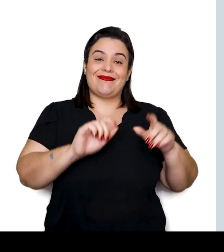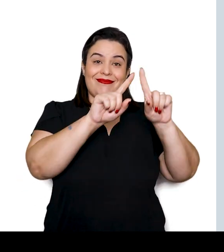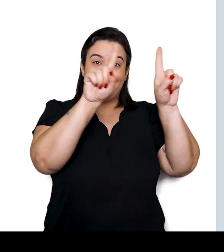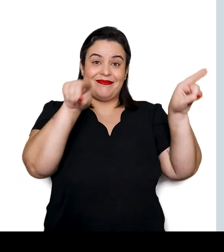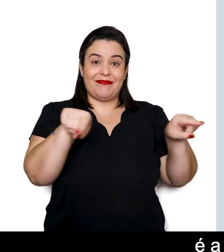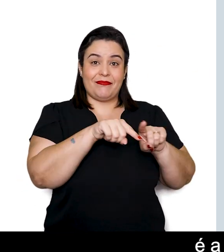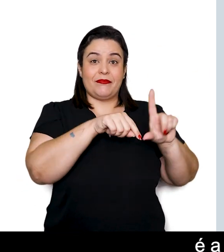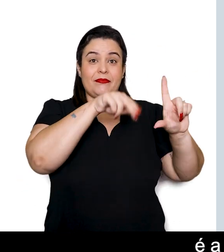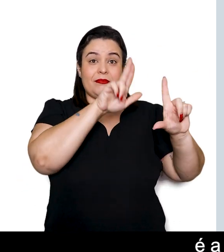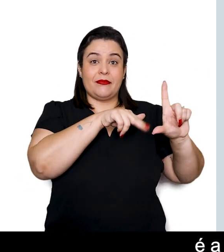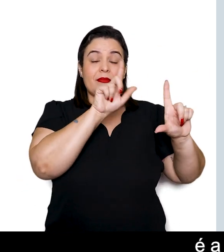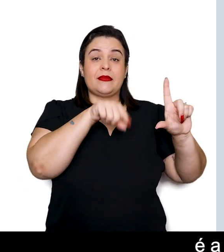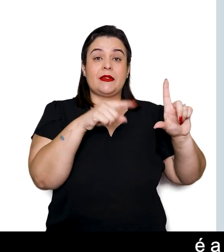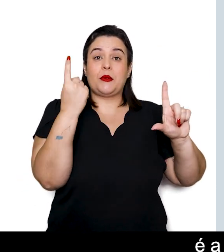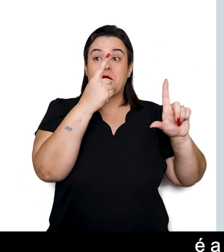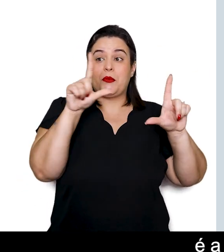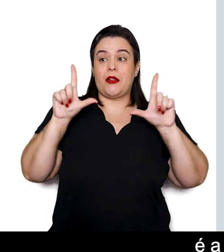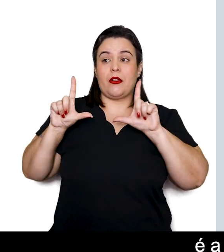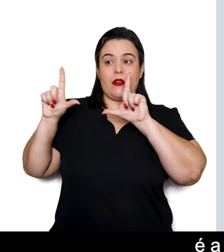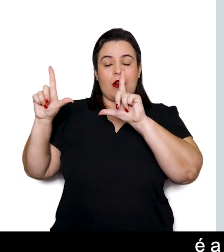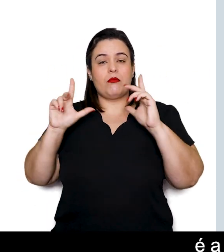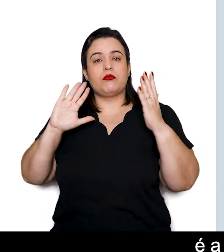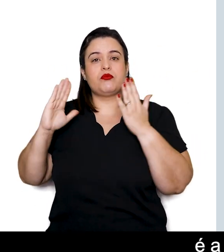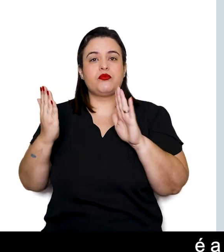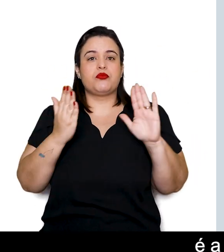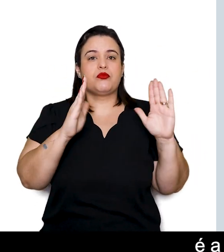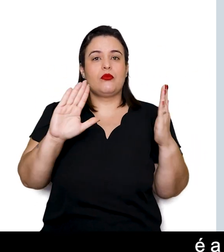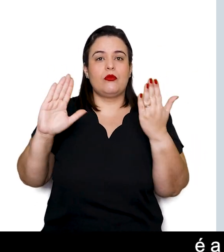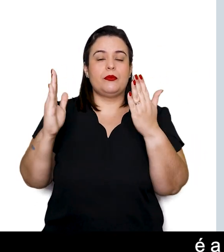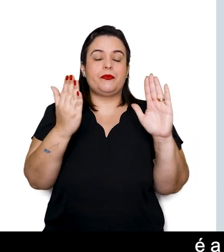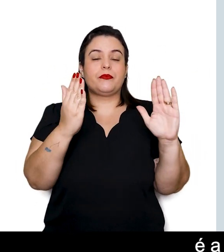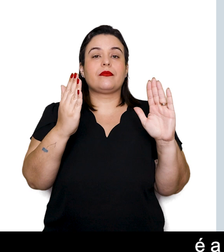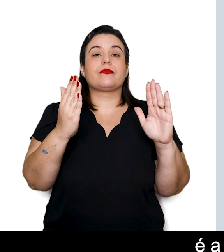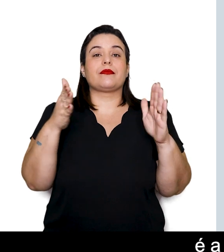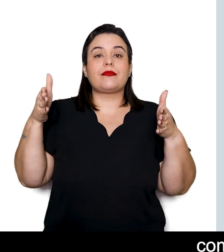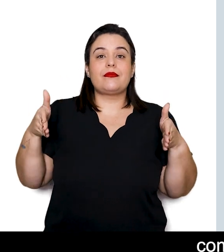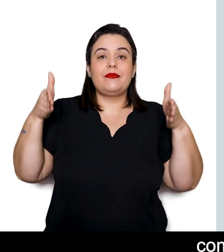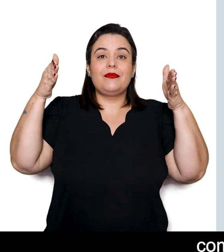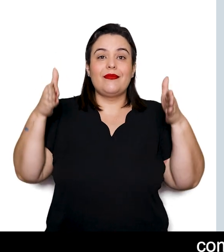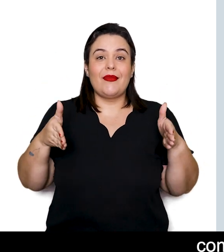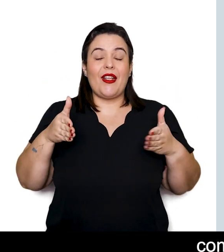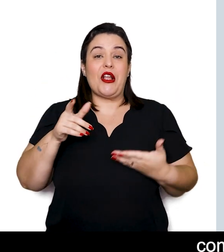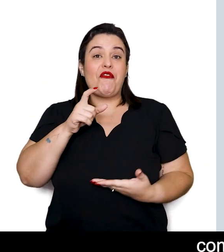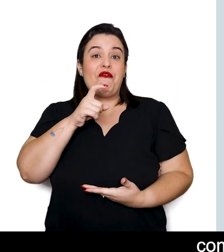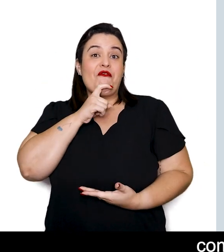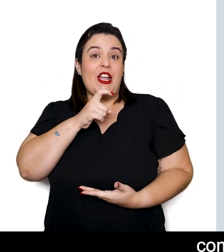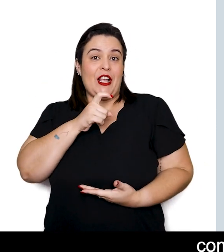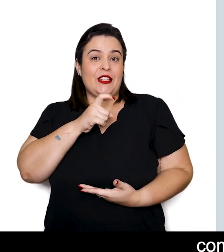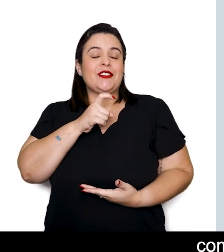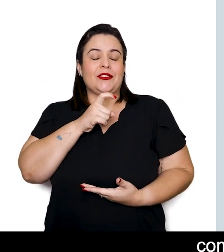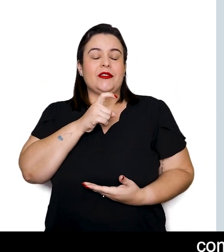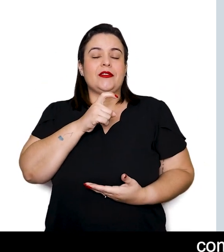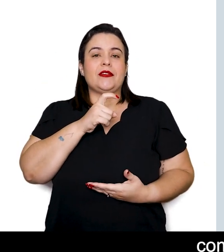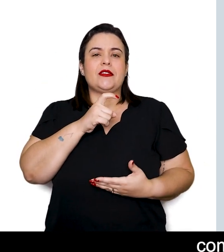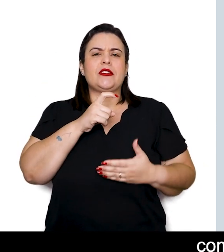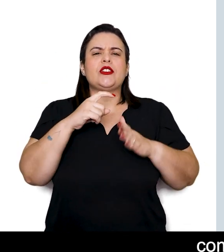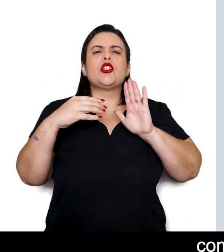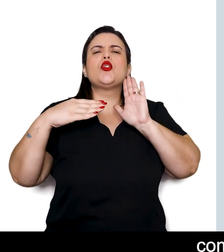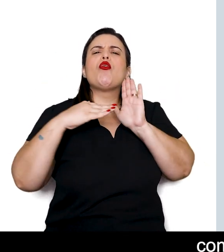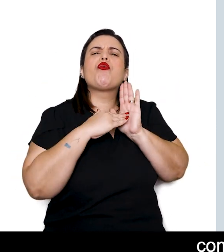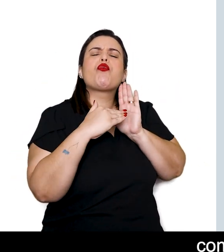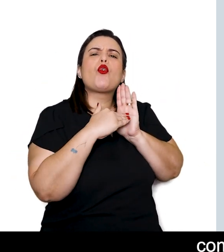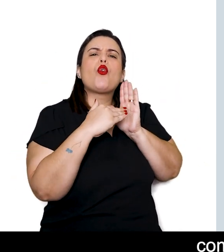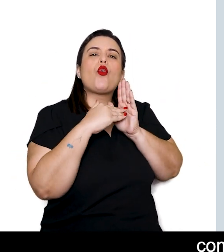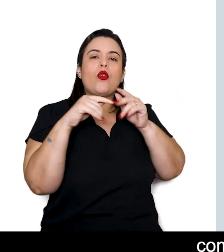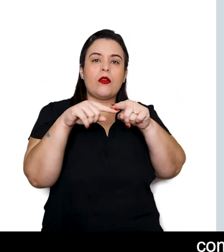Campo em Giverny é a primeira obra no painel sinuoso deste terceiro núcleo, com paredes em verde esmeralda localizado